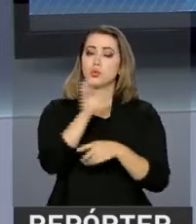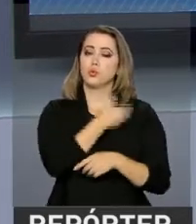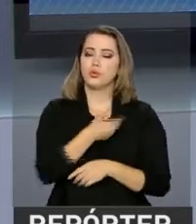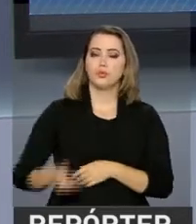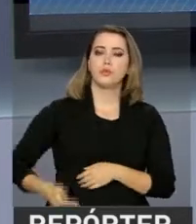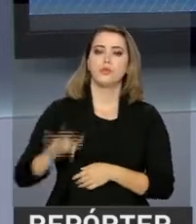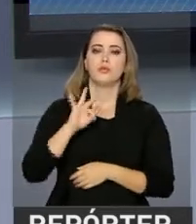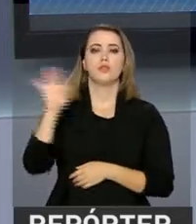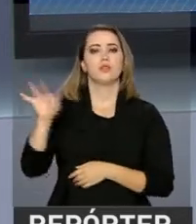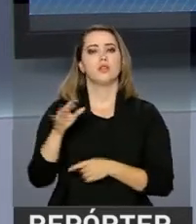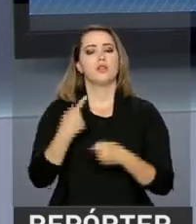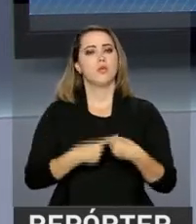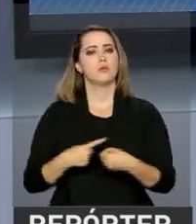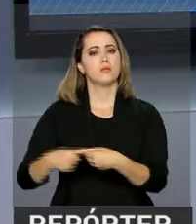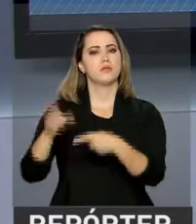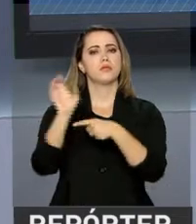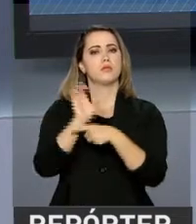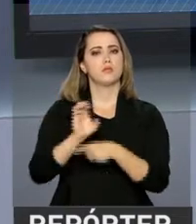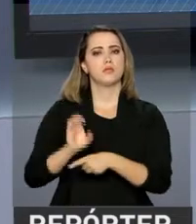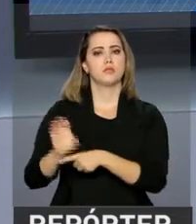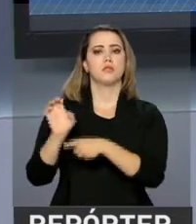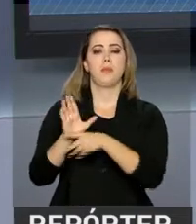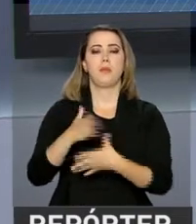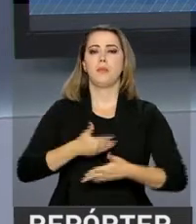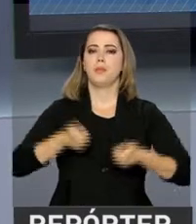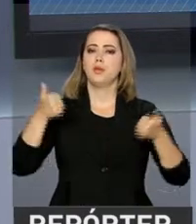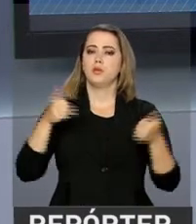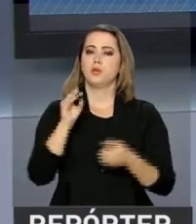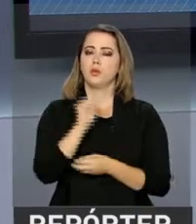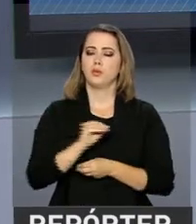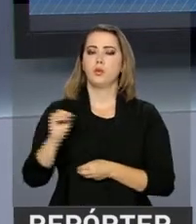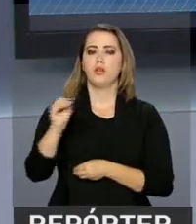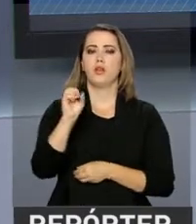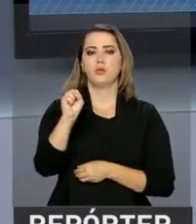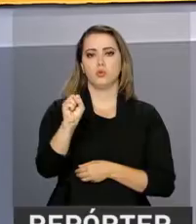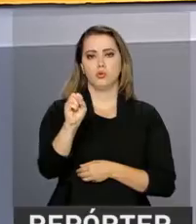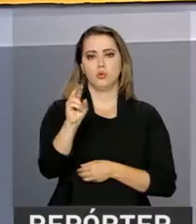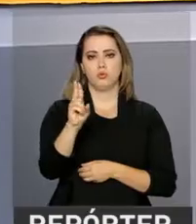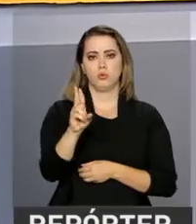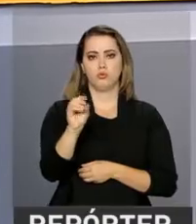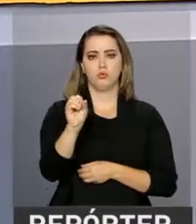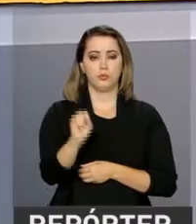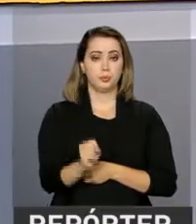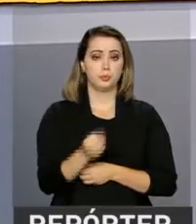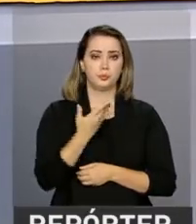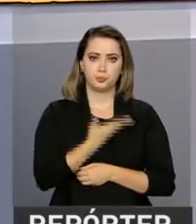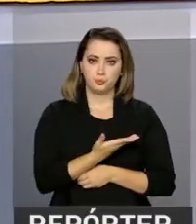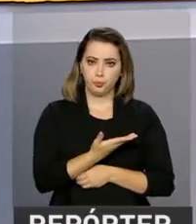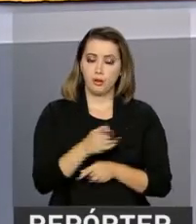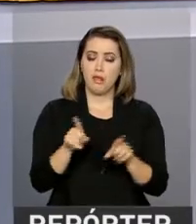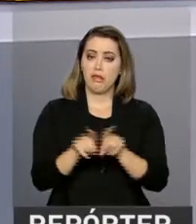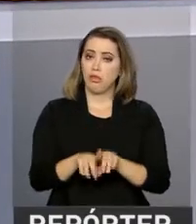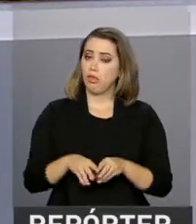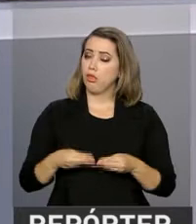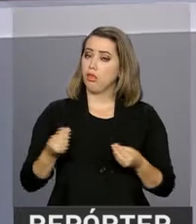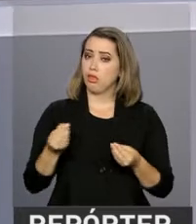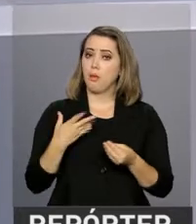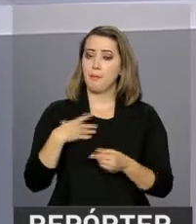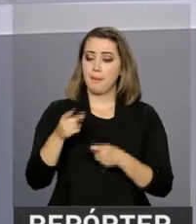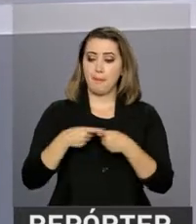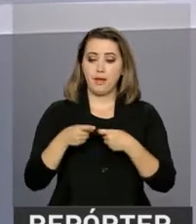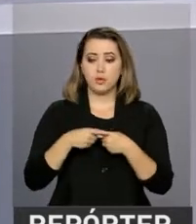municípios, para melhorar o atendimento aos usuários do Sistema Único de Saúde. Além de levar médicos para regiões onde